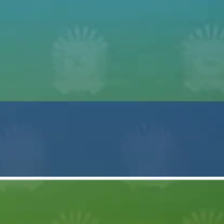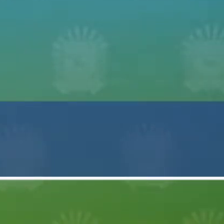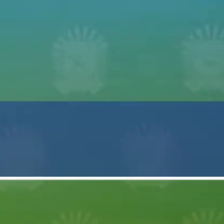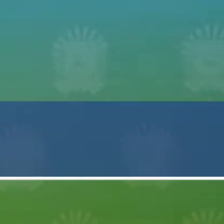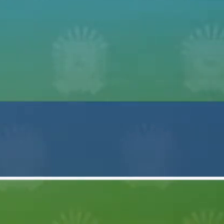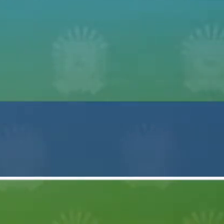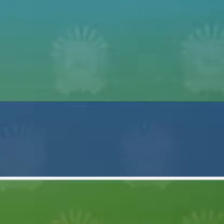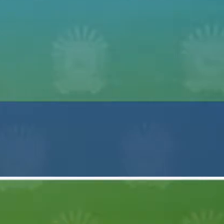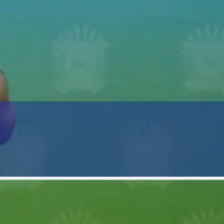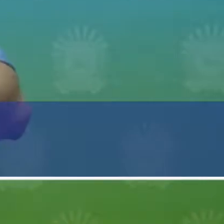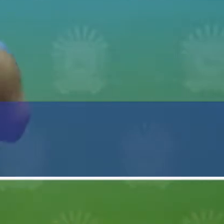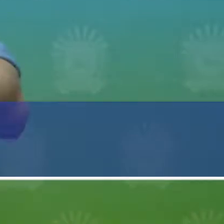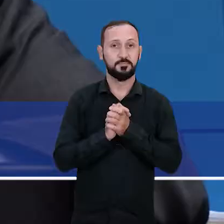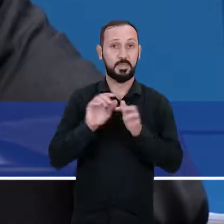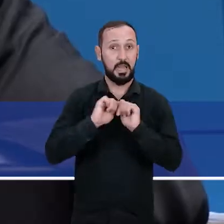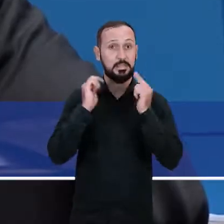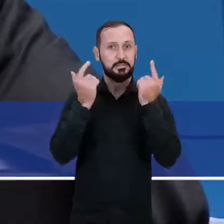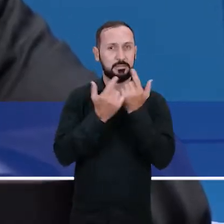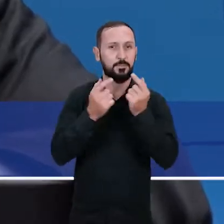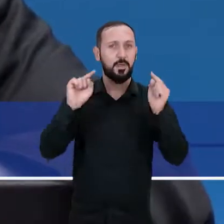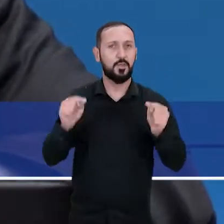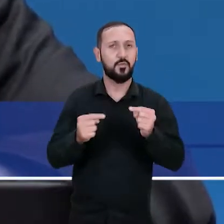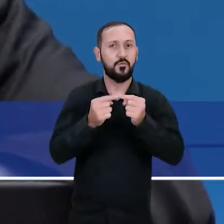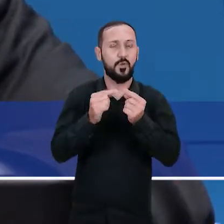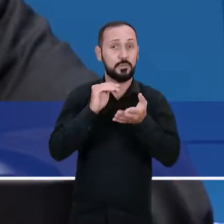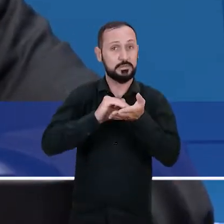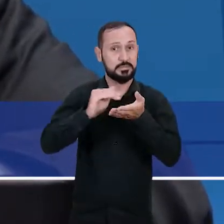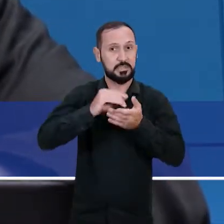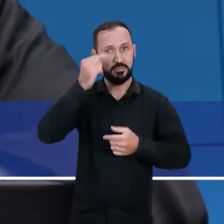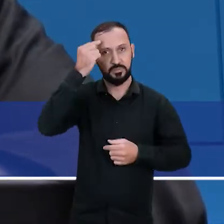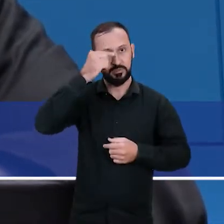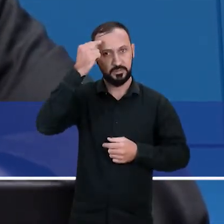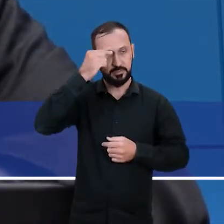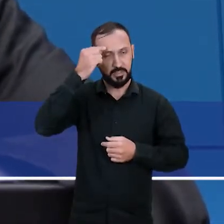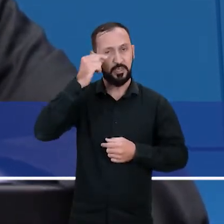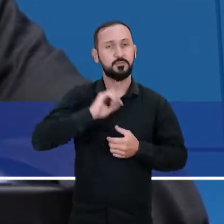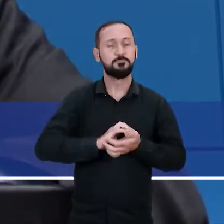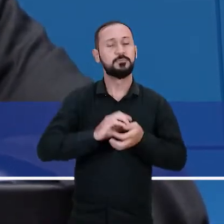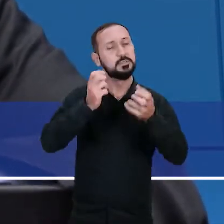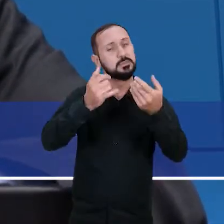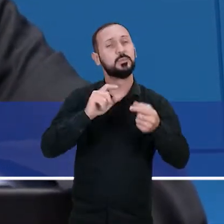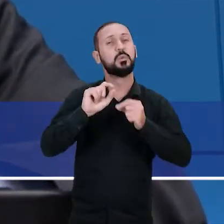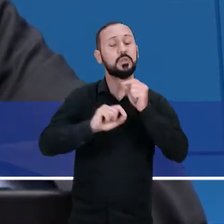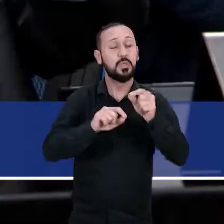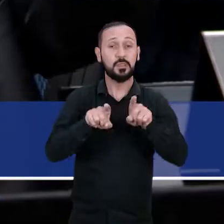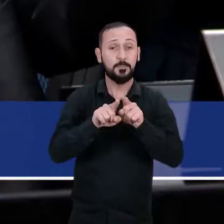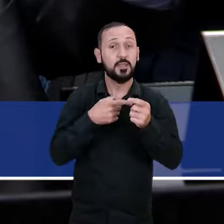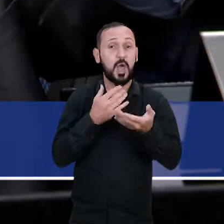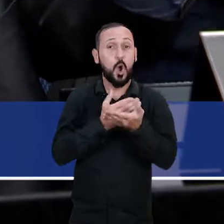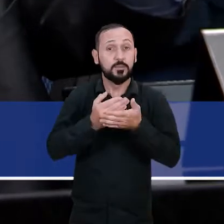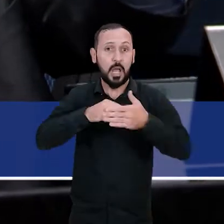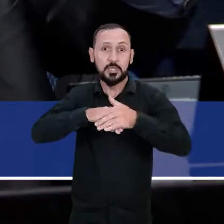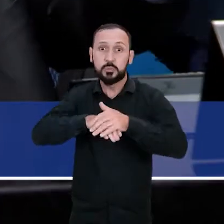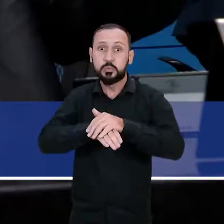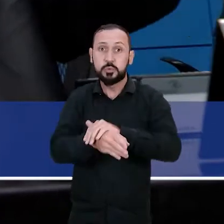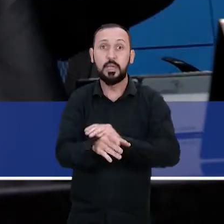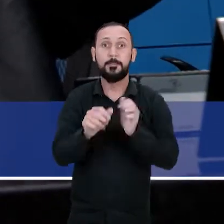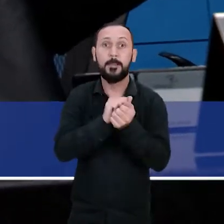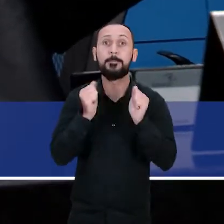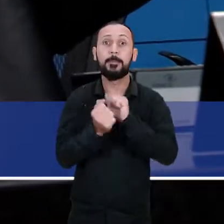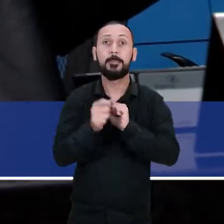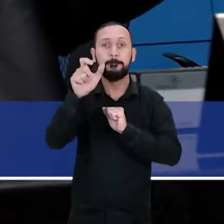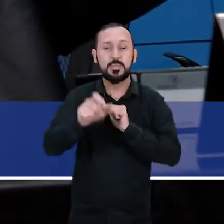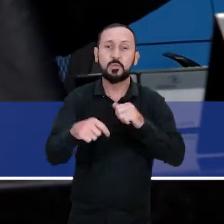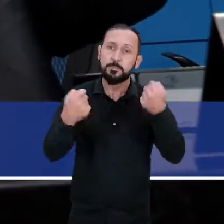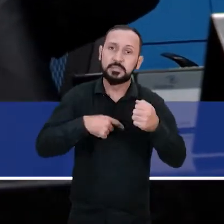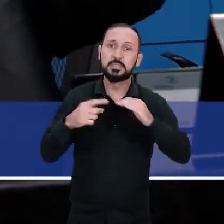não tinha, isso nós já temos conseguido avançar. A Casa de Leis, conforme o primeiro secretário Zé Teixeira, do Democratas, também tem se adaptado para receber